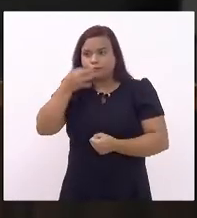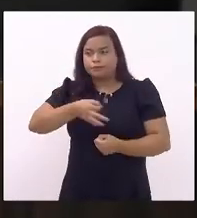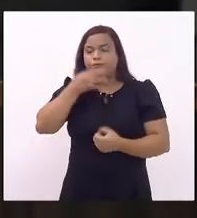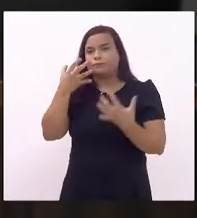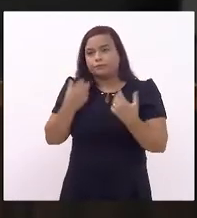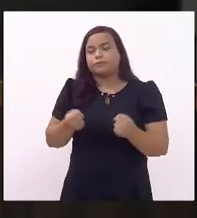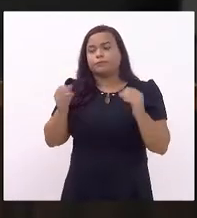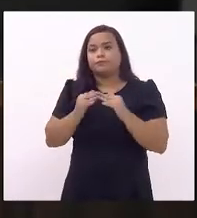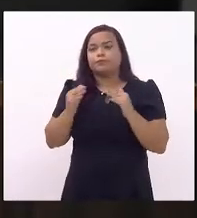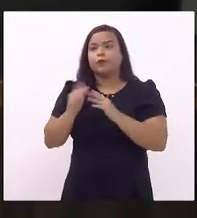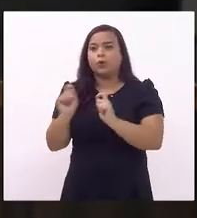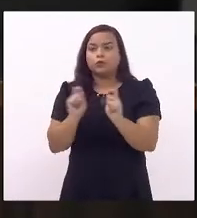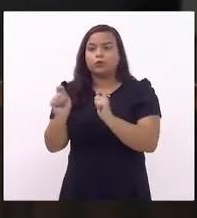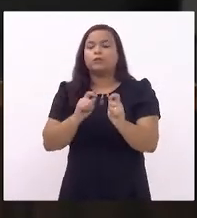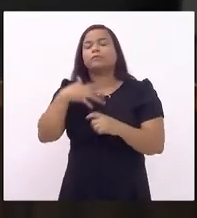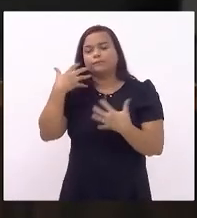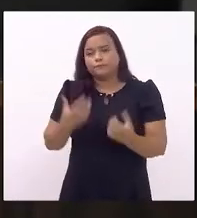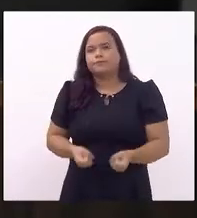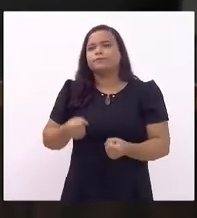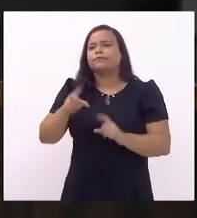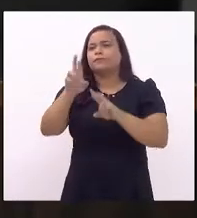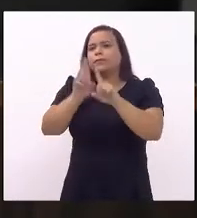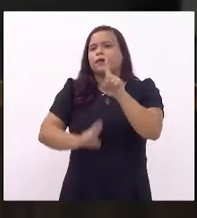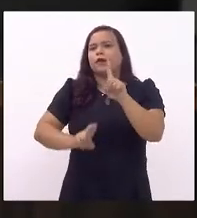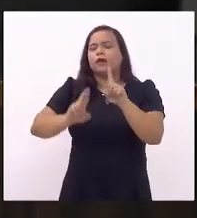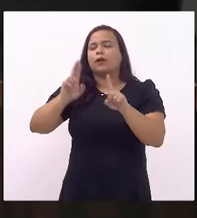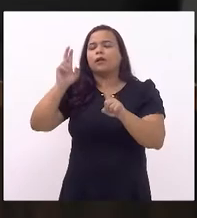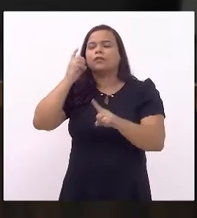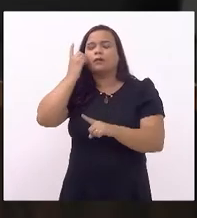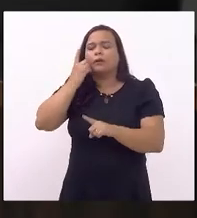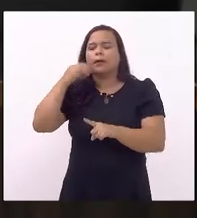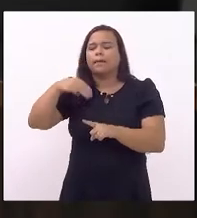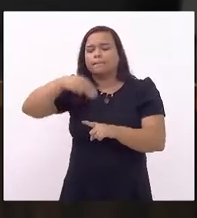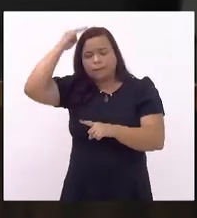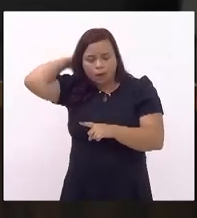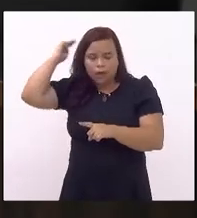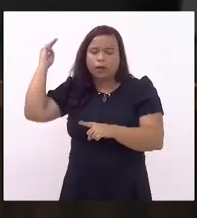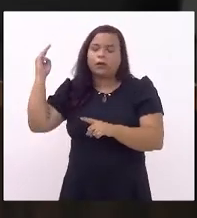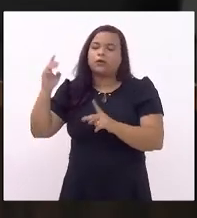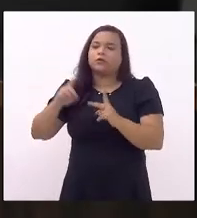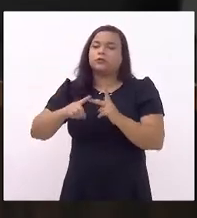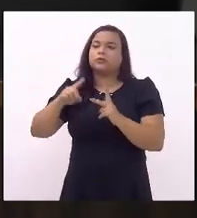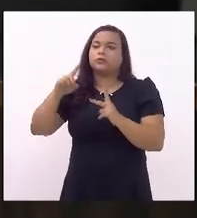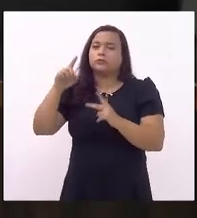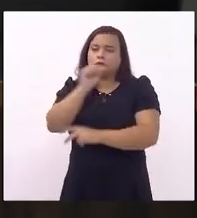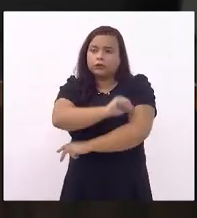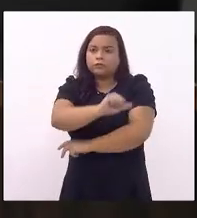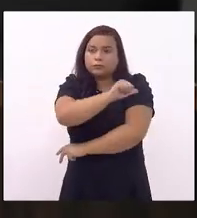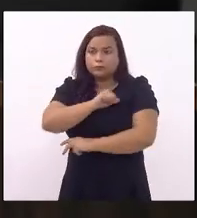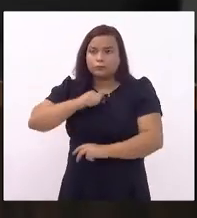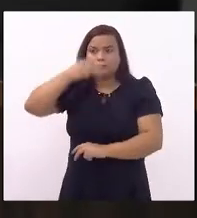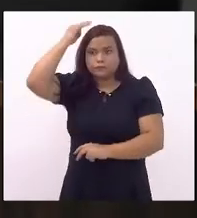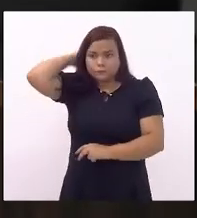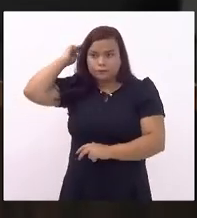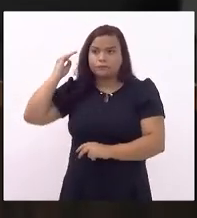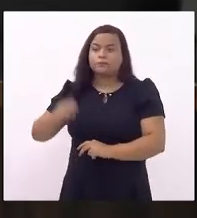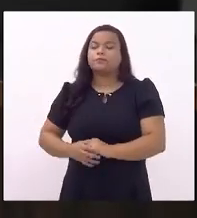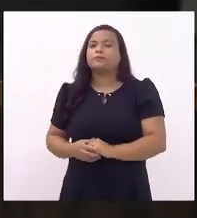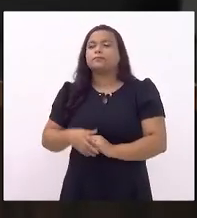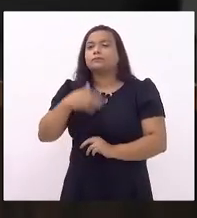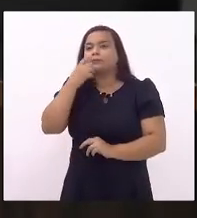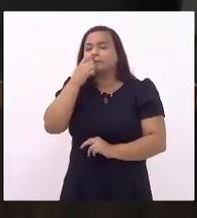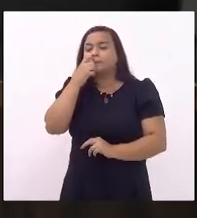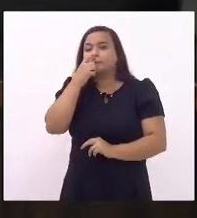controle favorável. Relatores e deputados Márcio Pacheco e enfermeira Ejane. Márcio Pacheco e Márcio Pacheco. Pendendo de pareceres das Comissões de Constituição e Justiça,